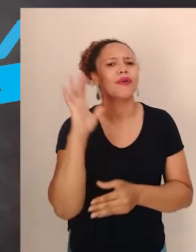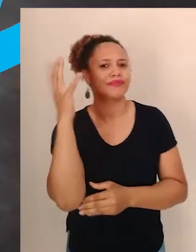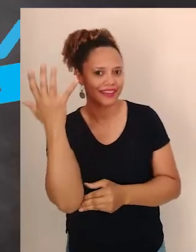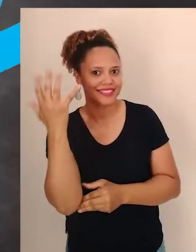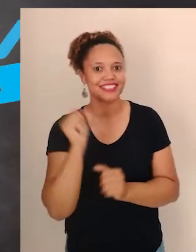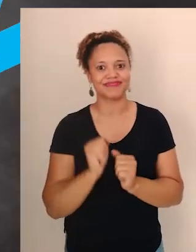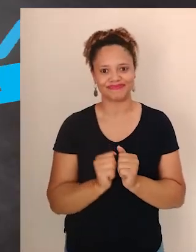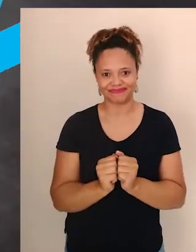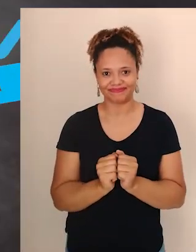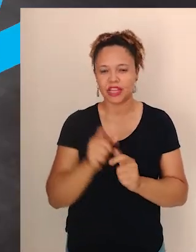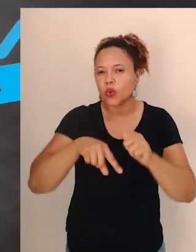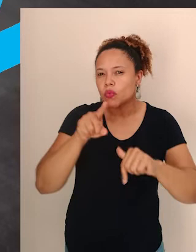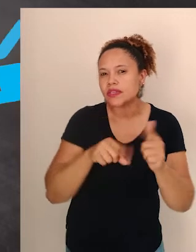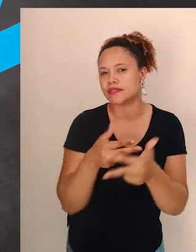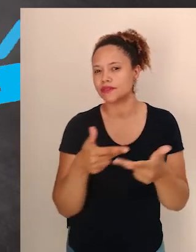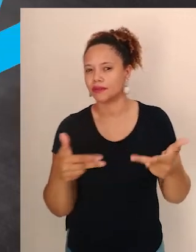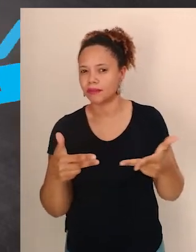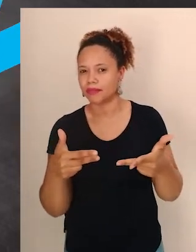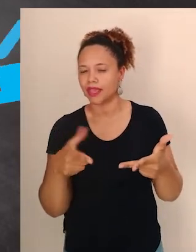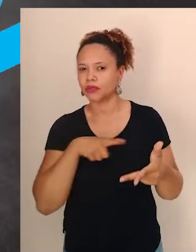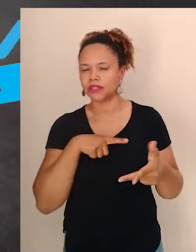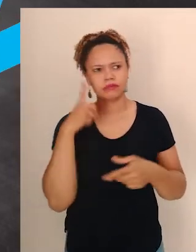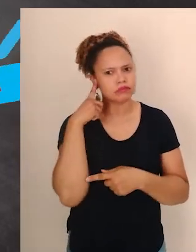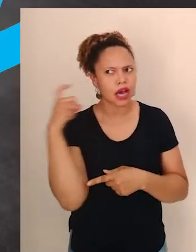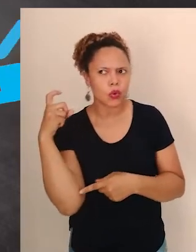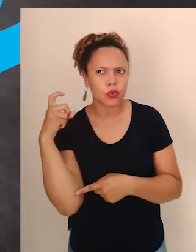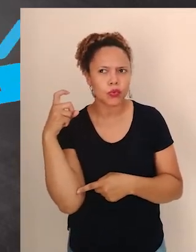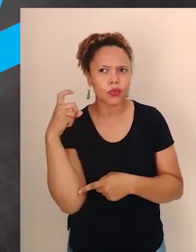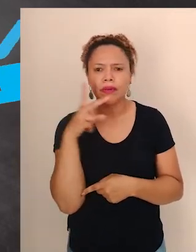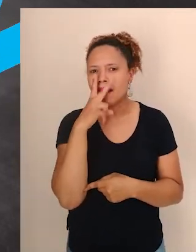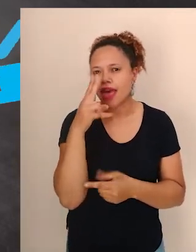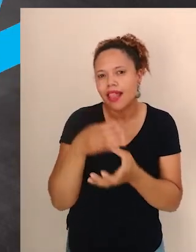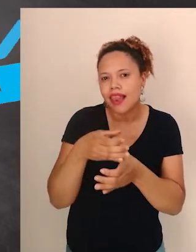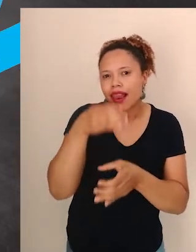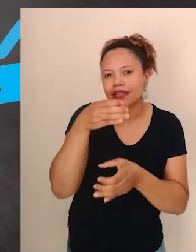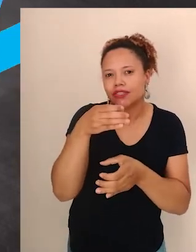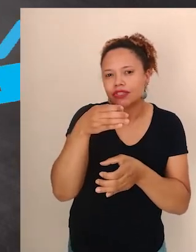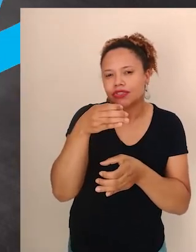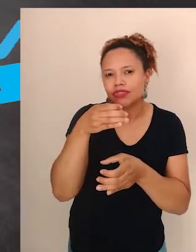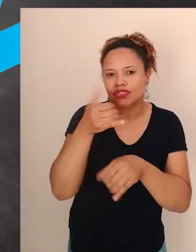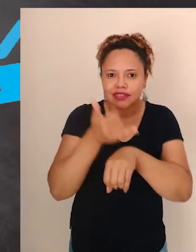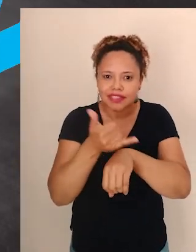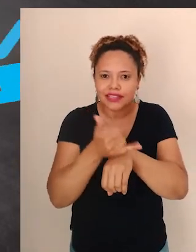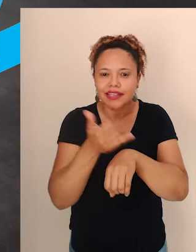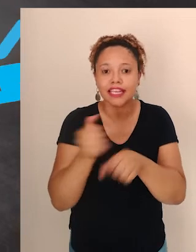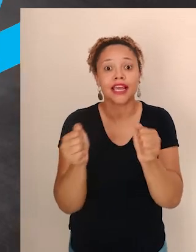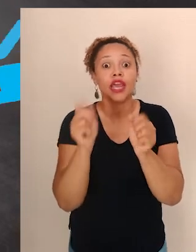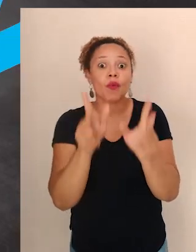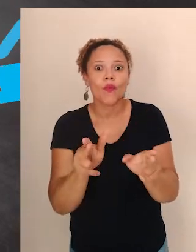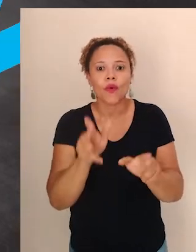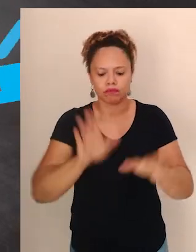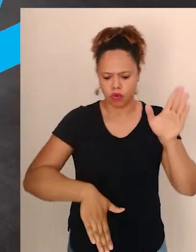O som que um instrumento faz tem tudo a ver com o tamanho dele. É só pensar no som que faz uma latinha e um tambor bem grandão quando a gente